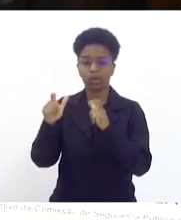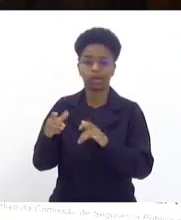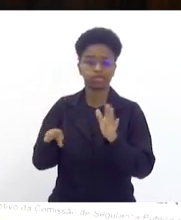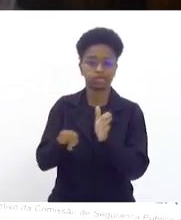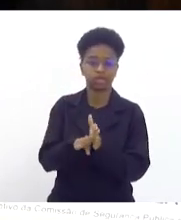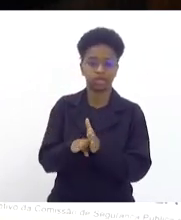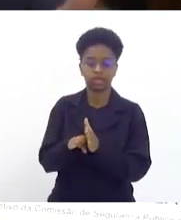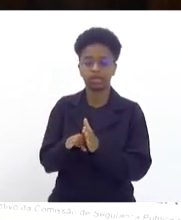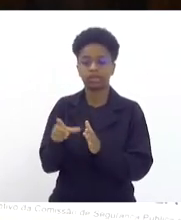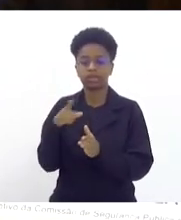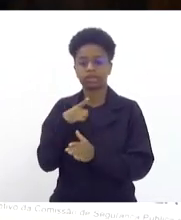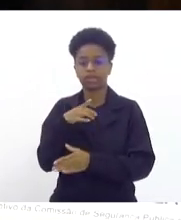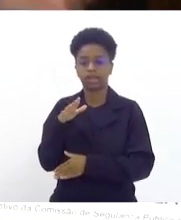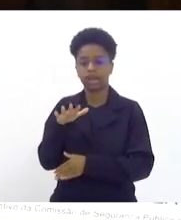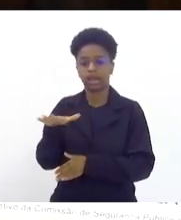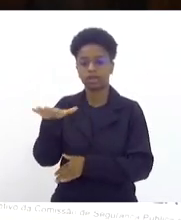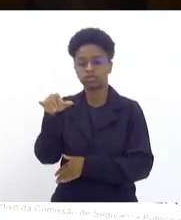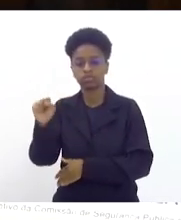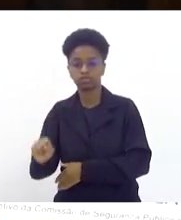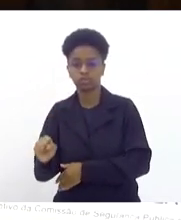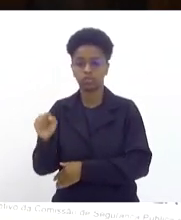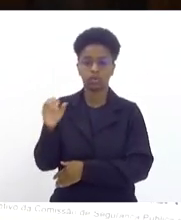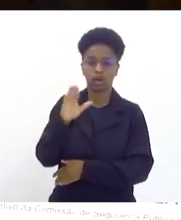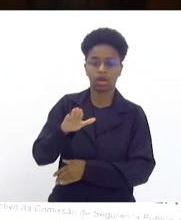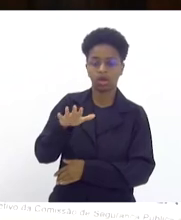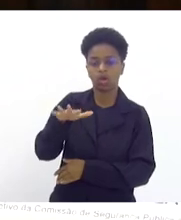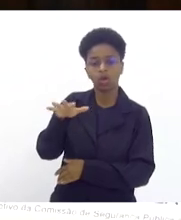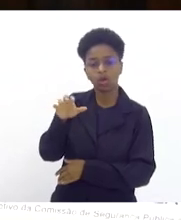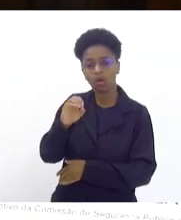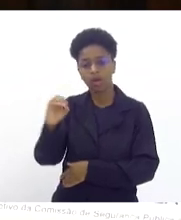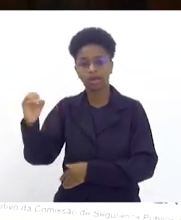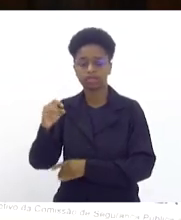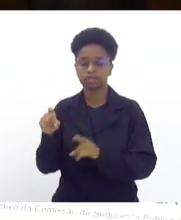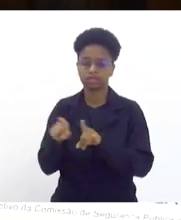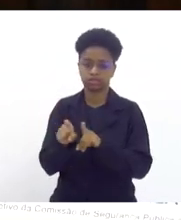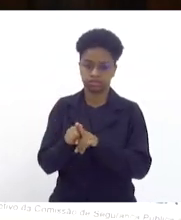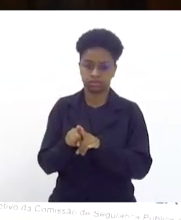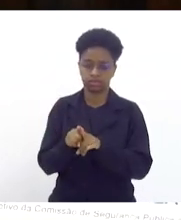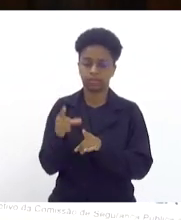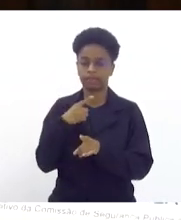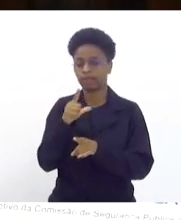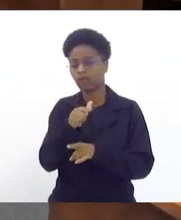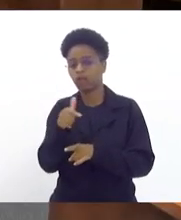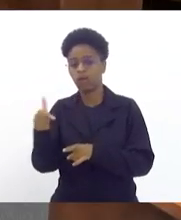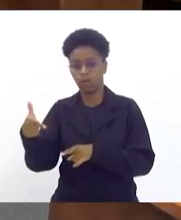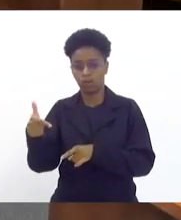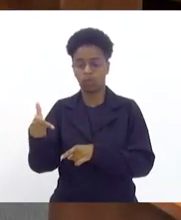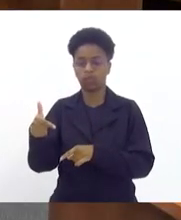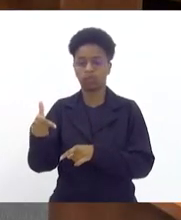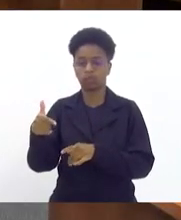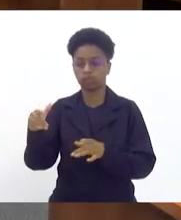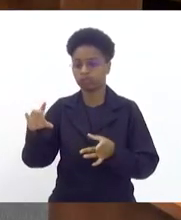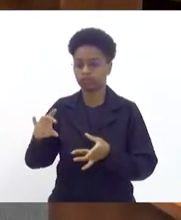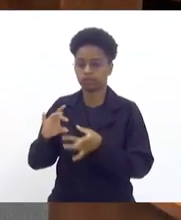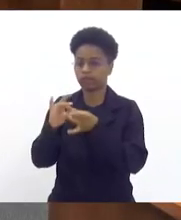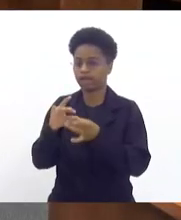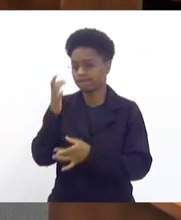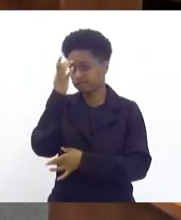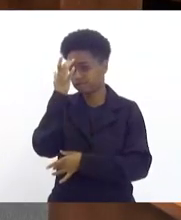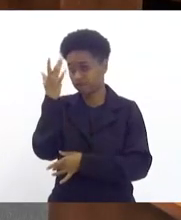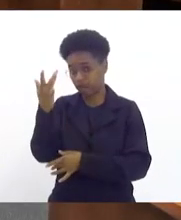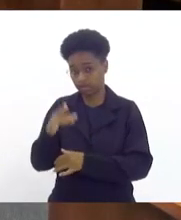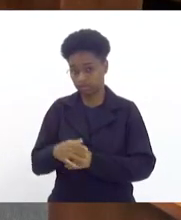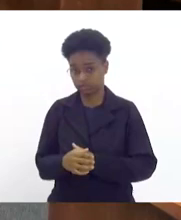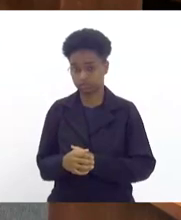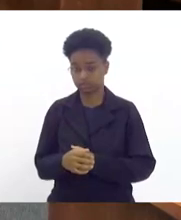chega na zona sul chega na zona oeste chega em qualquer canto e ainda tem um outro ingrediente que é um facilitador